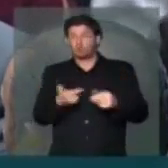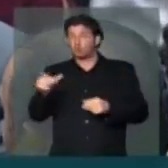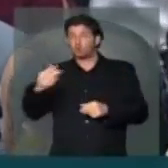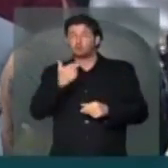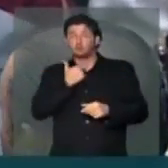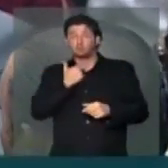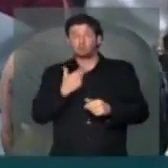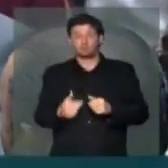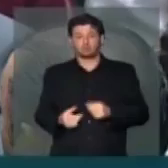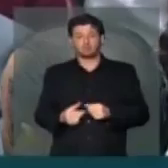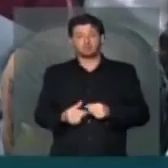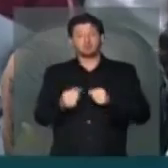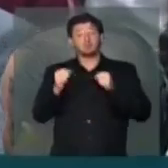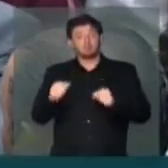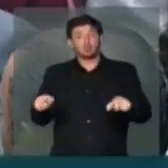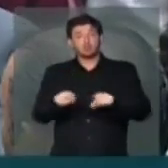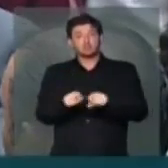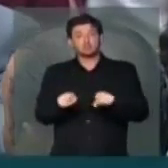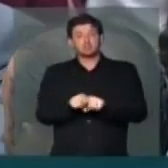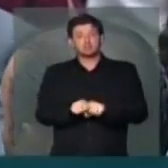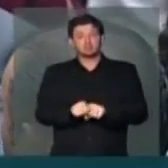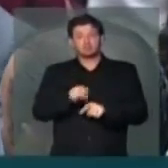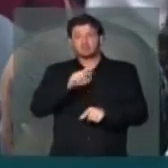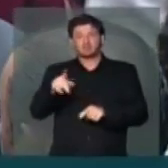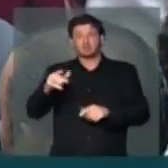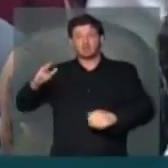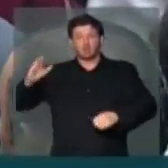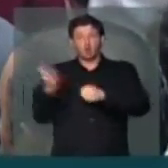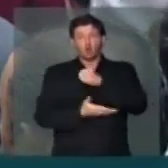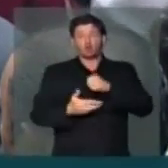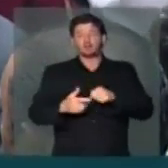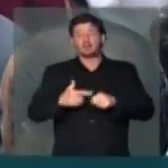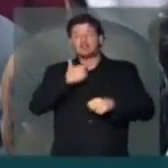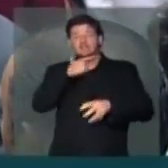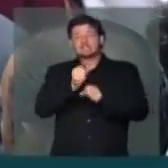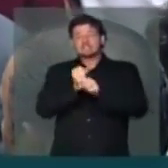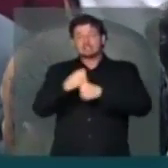não podem. Pode, inclusive, não ser ceifado e